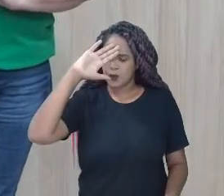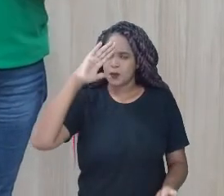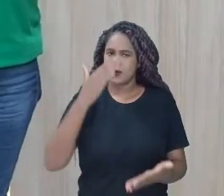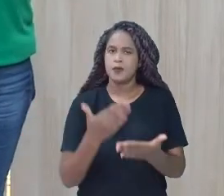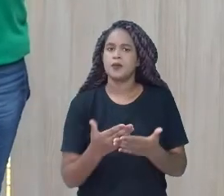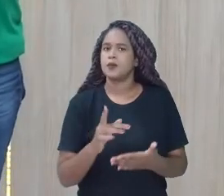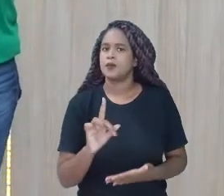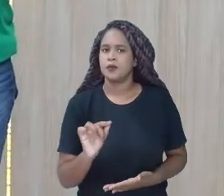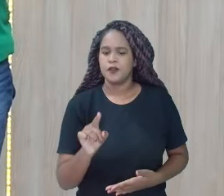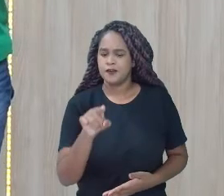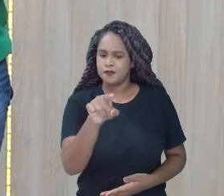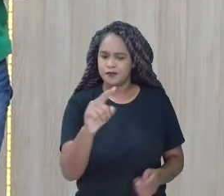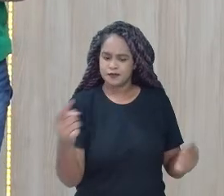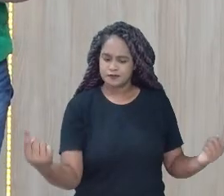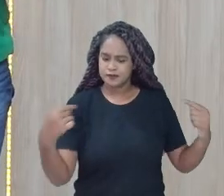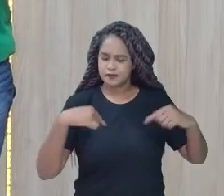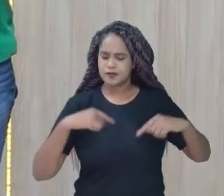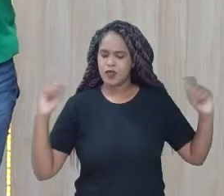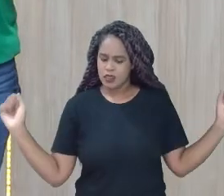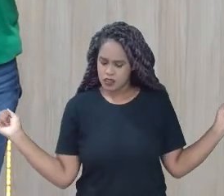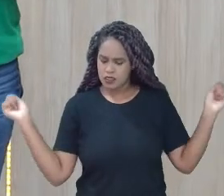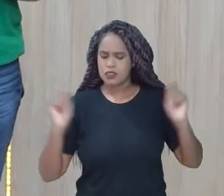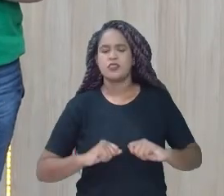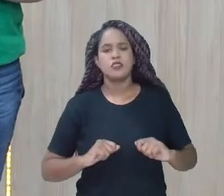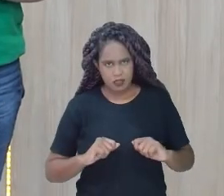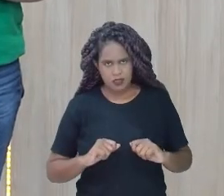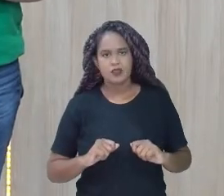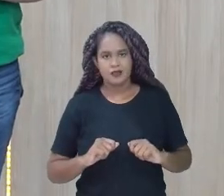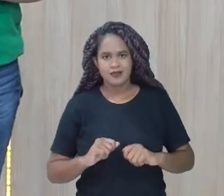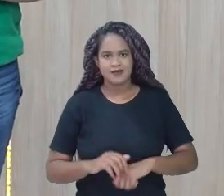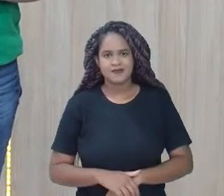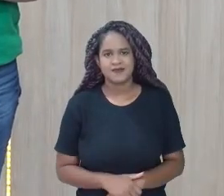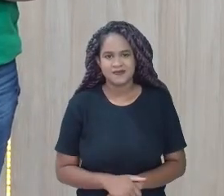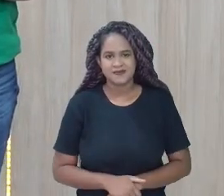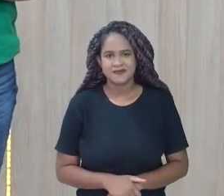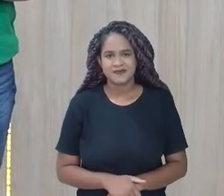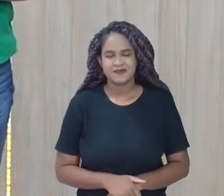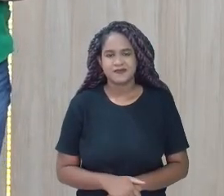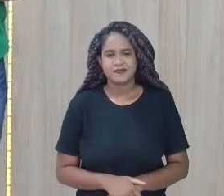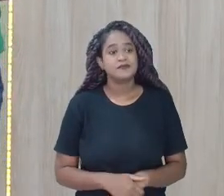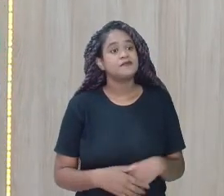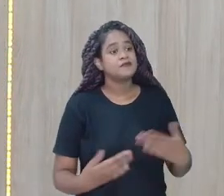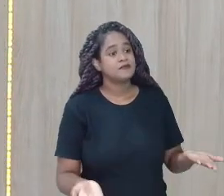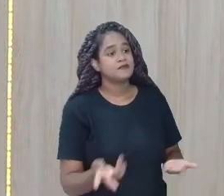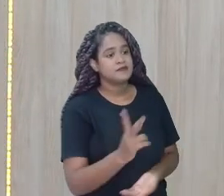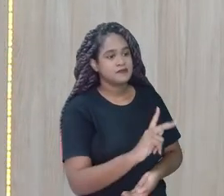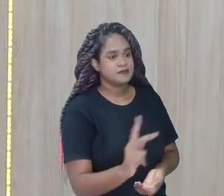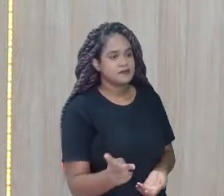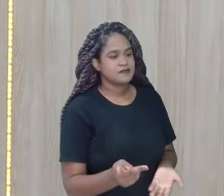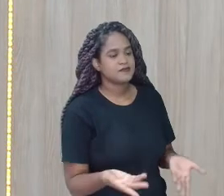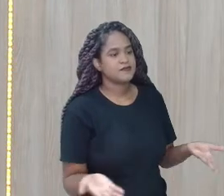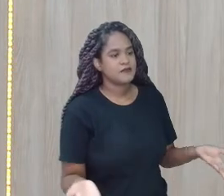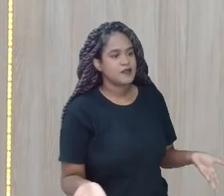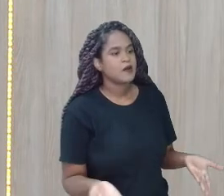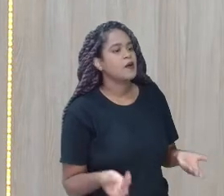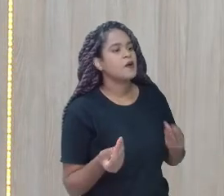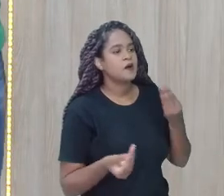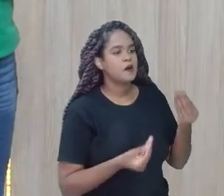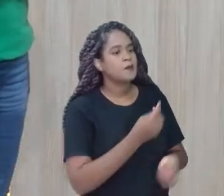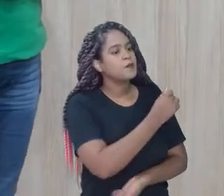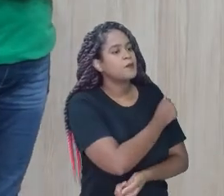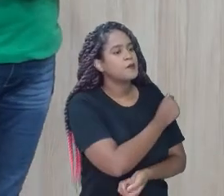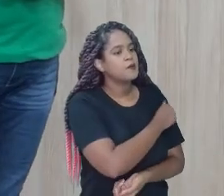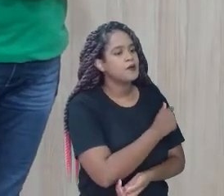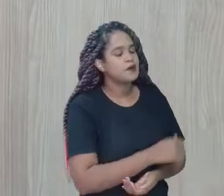na potencialidade de cada um de vocês. E aí, professora Viviane, como esses alunos